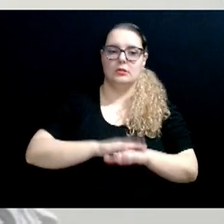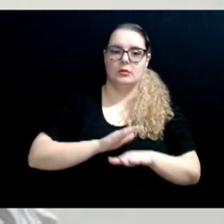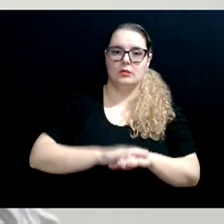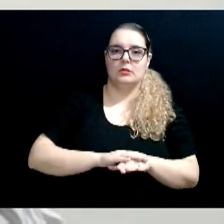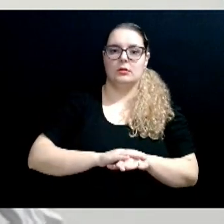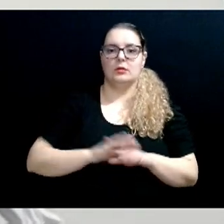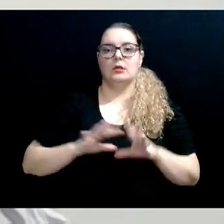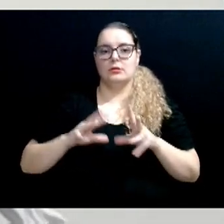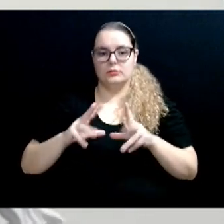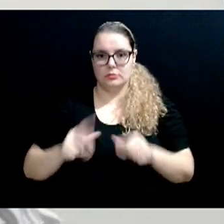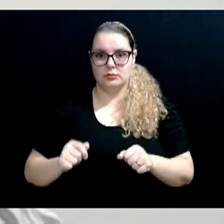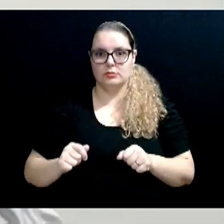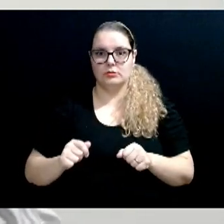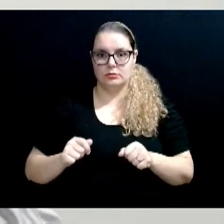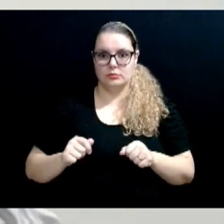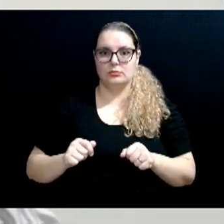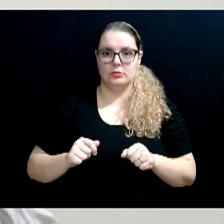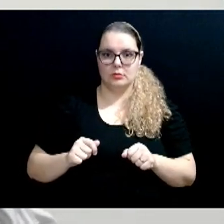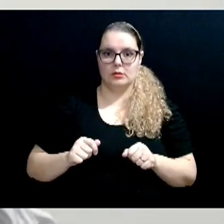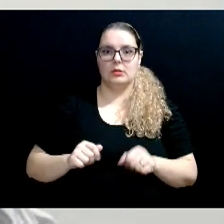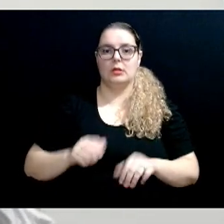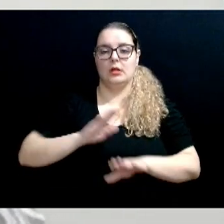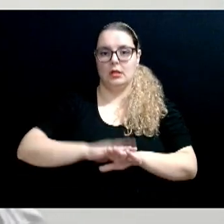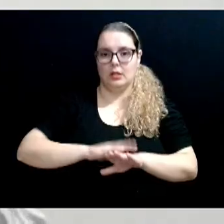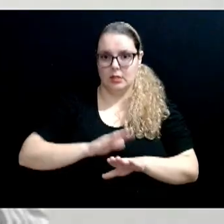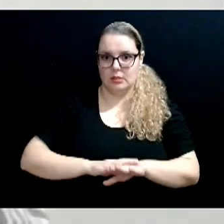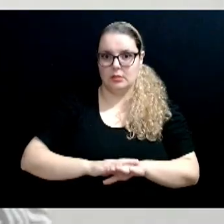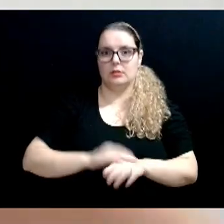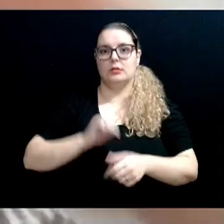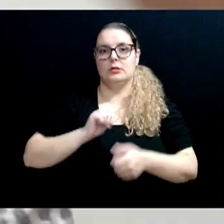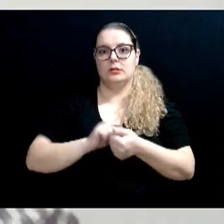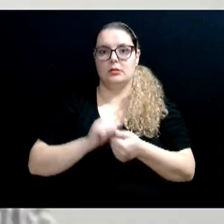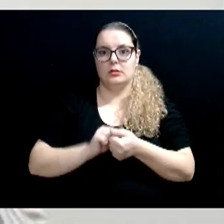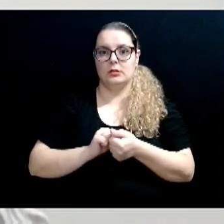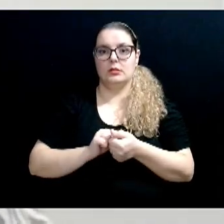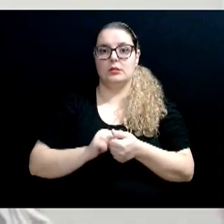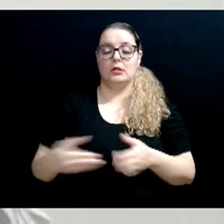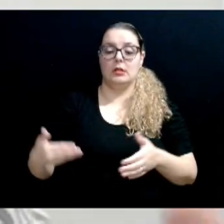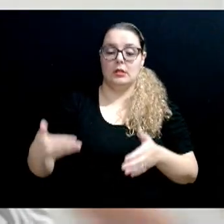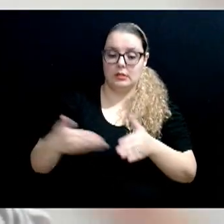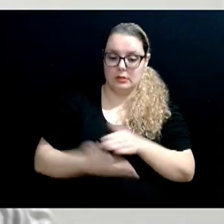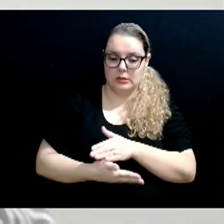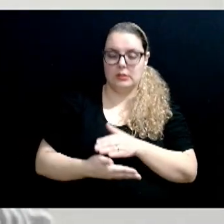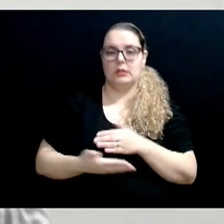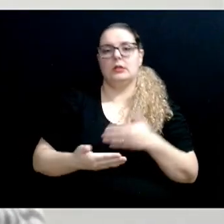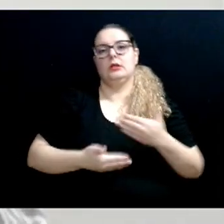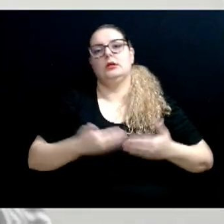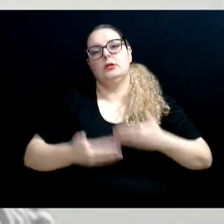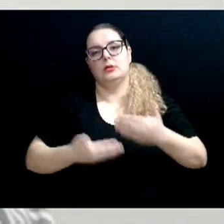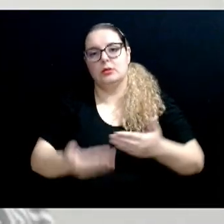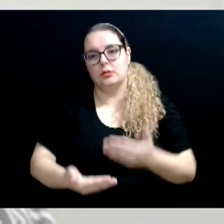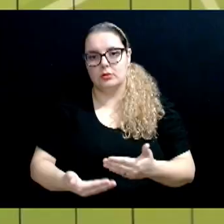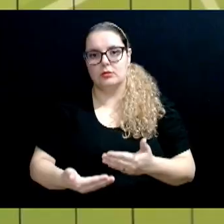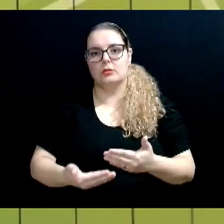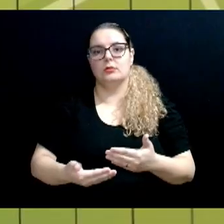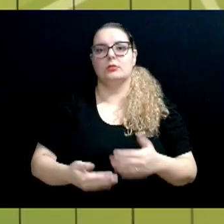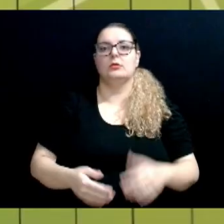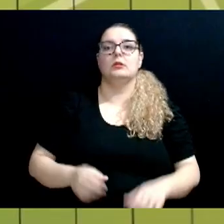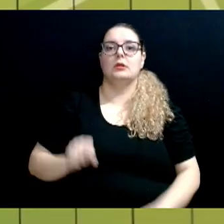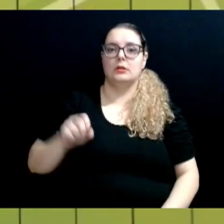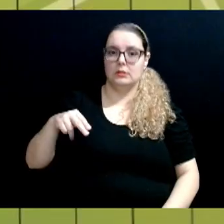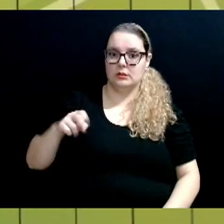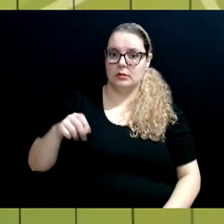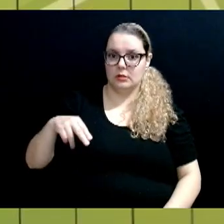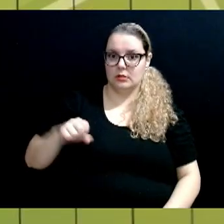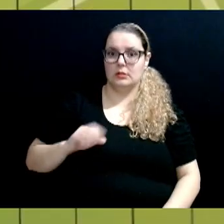das ações de qualidade e segurança da água dentro do processo, utilizando essa estrutura que a Sanasa já vem construindo. Você